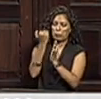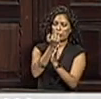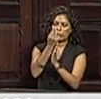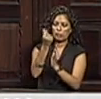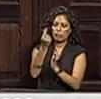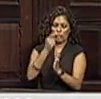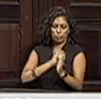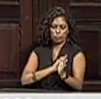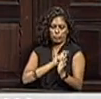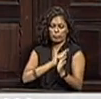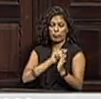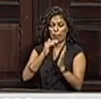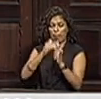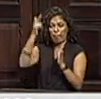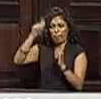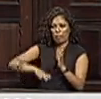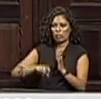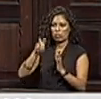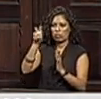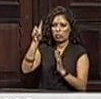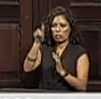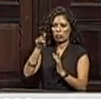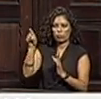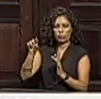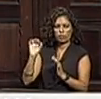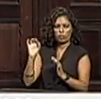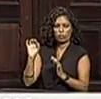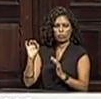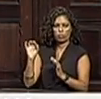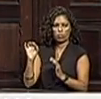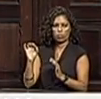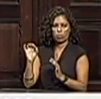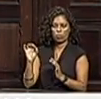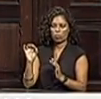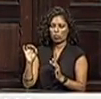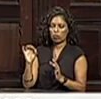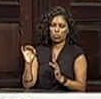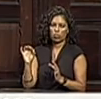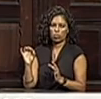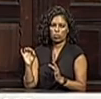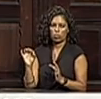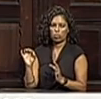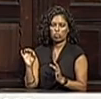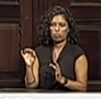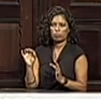tentando aqui, senhor presidente, mas não deu tempo, se há técnicos